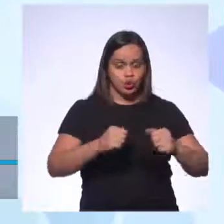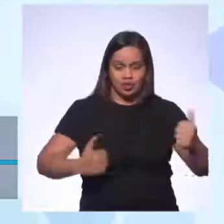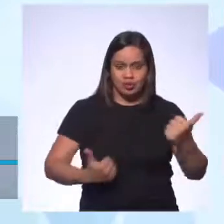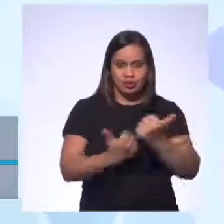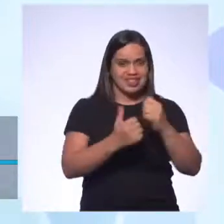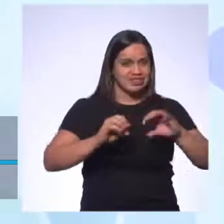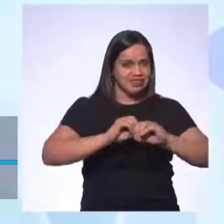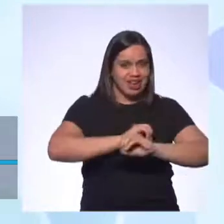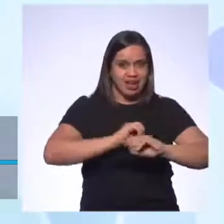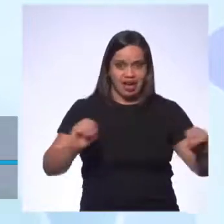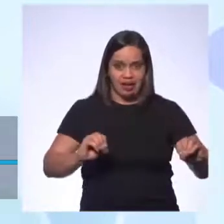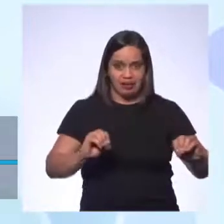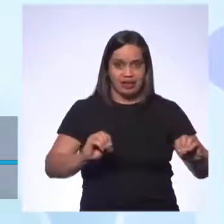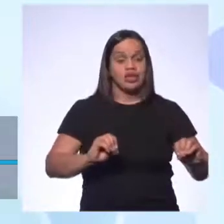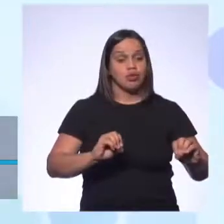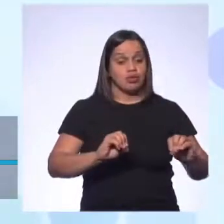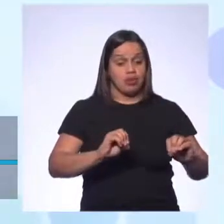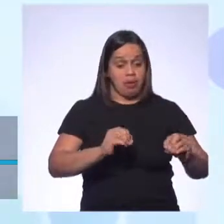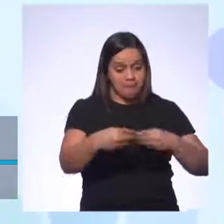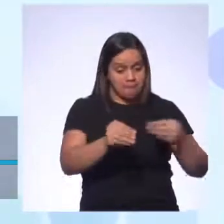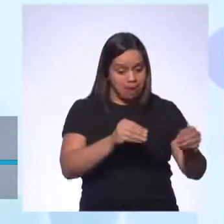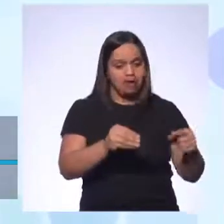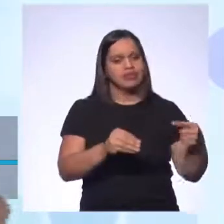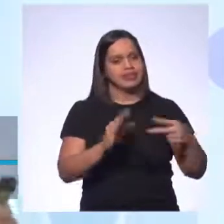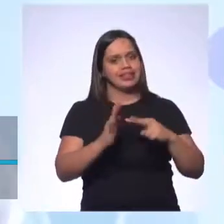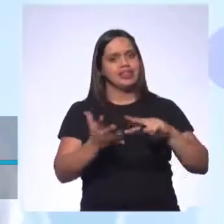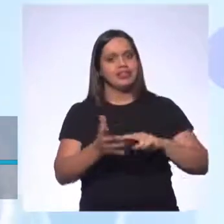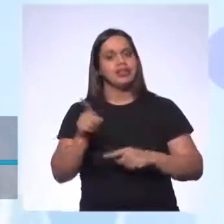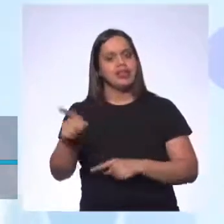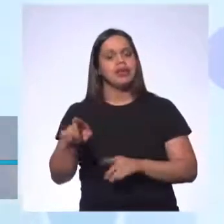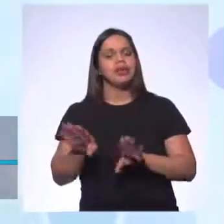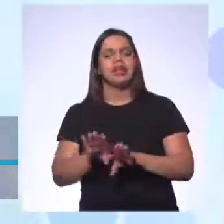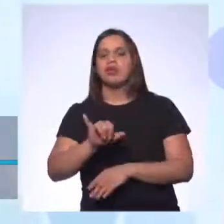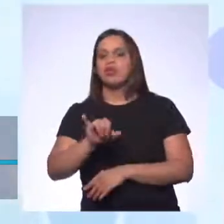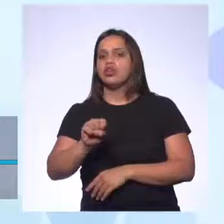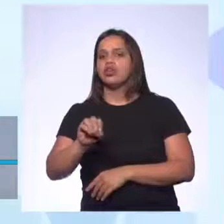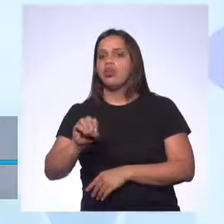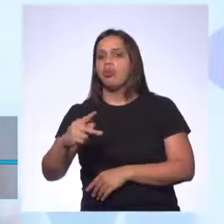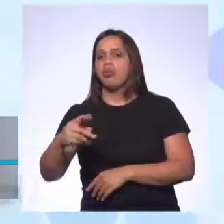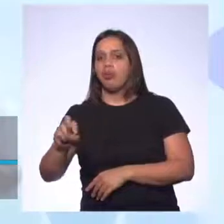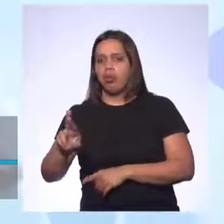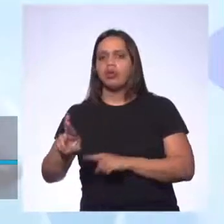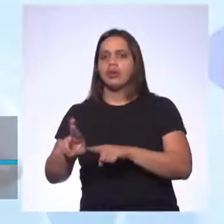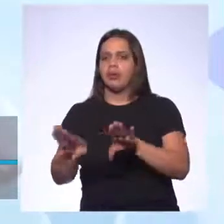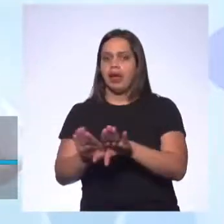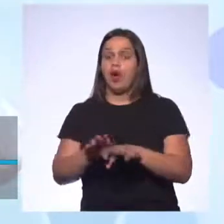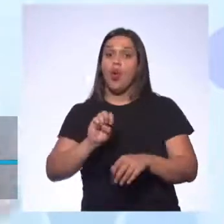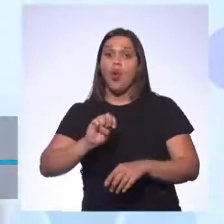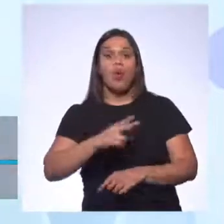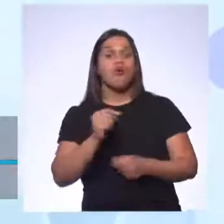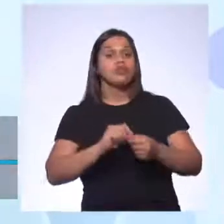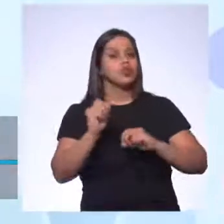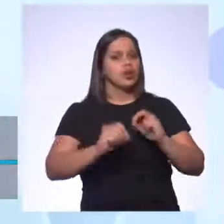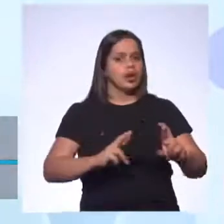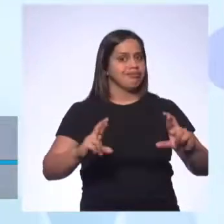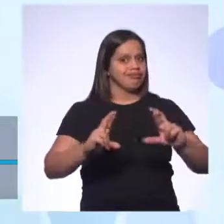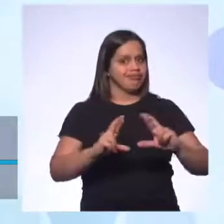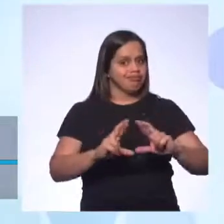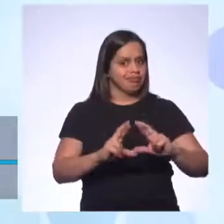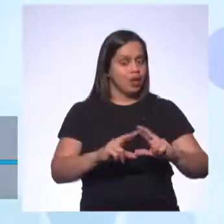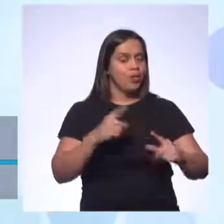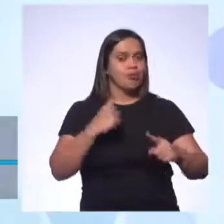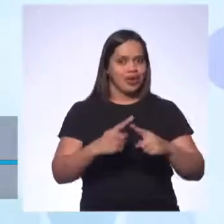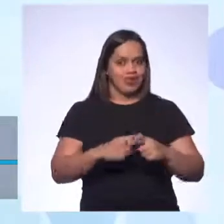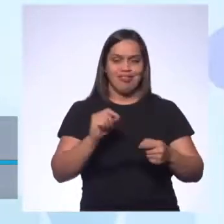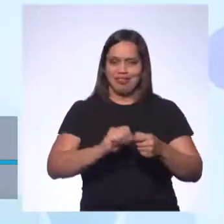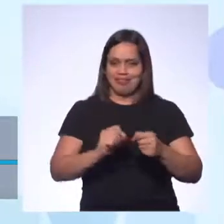pensar também que o isopor é um plástico. Tá? Ou pelo menos reciclar. Né? Por quê? Para eu fazer plástico, eu uso